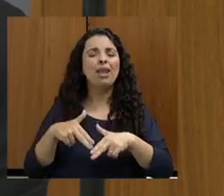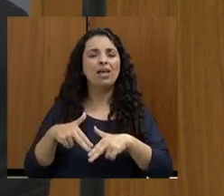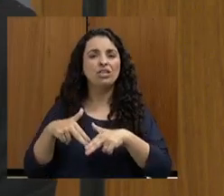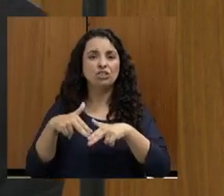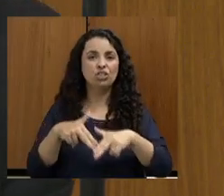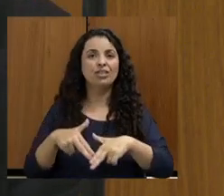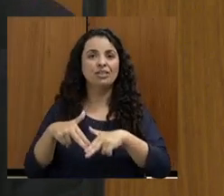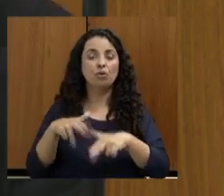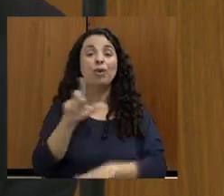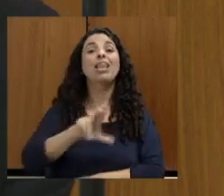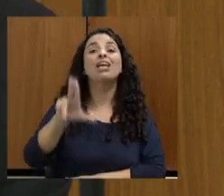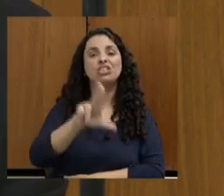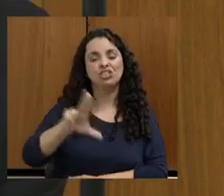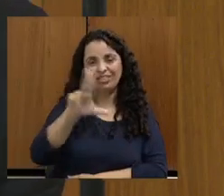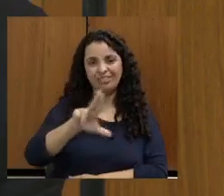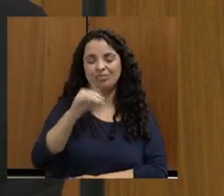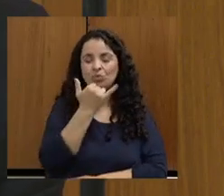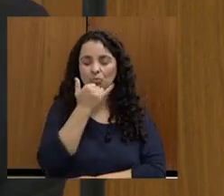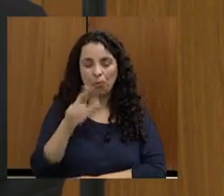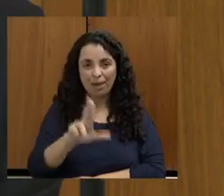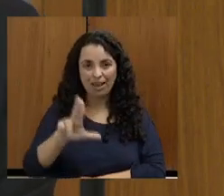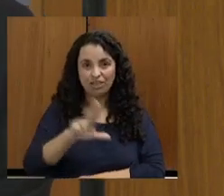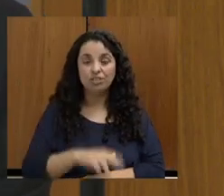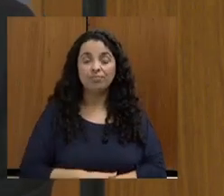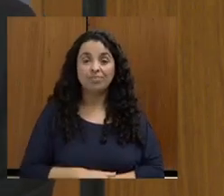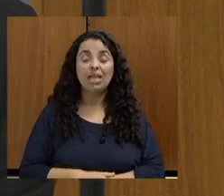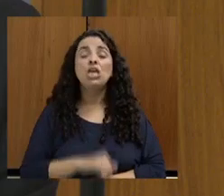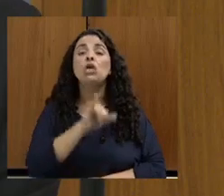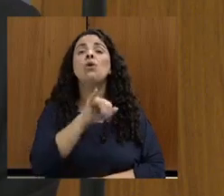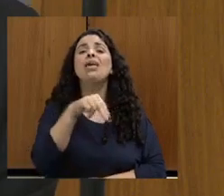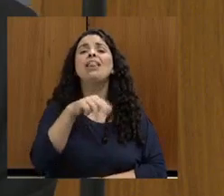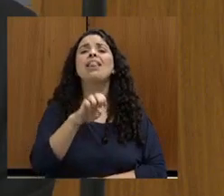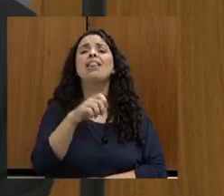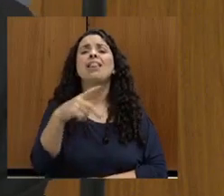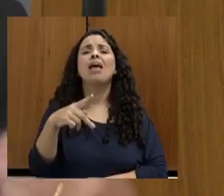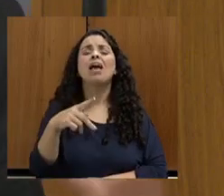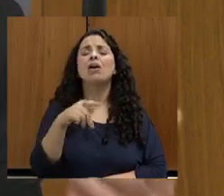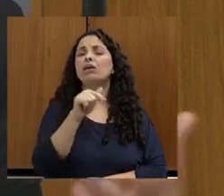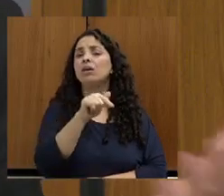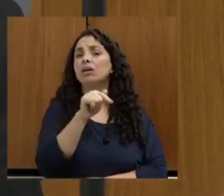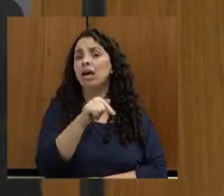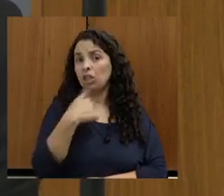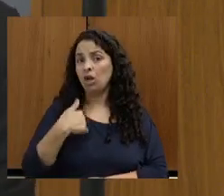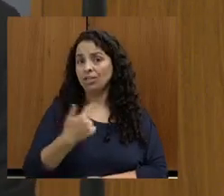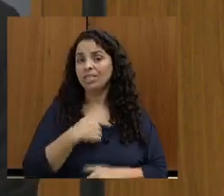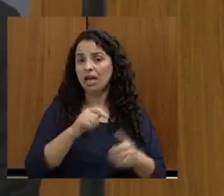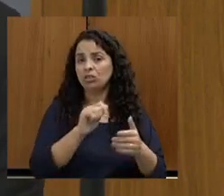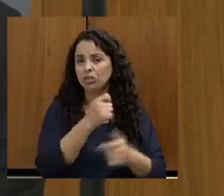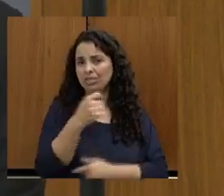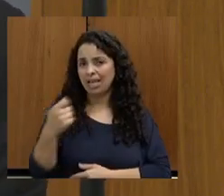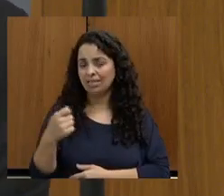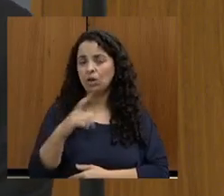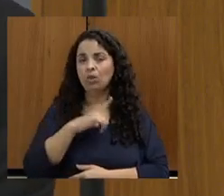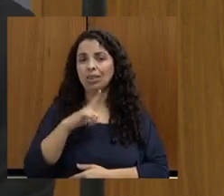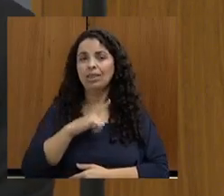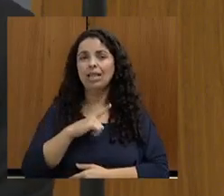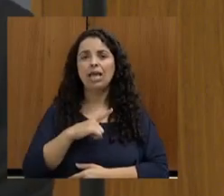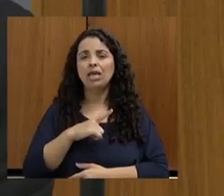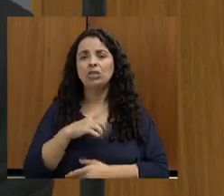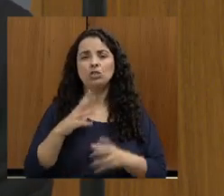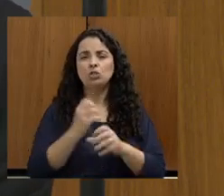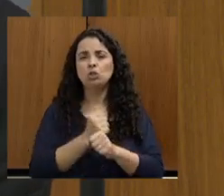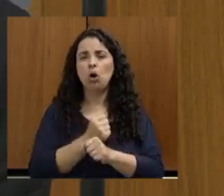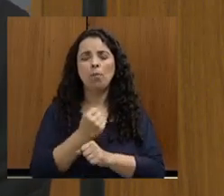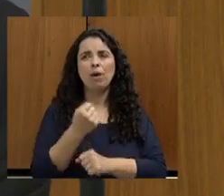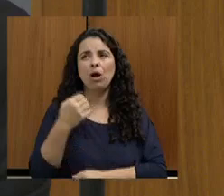450 associadas. Dentre essas, a gente tem, na nossa área de atuação, que são 400 e